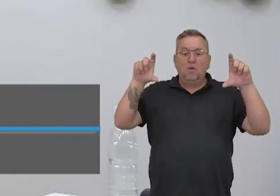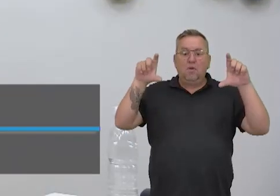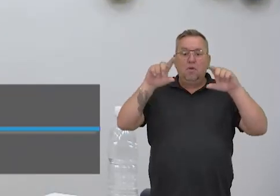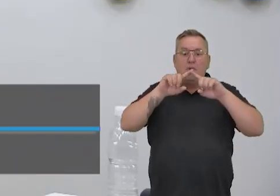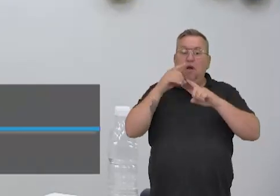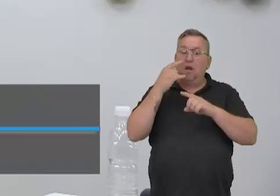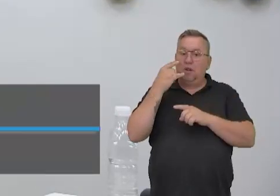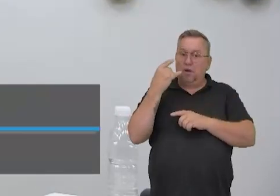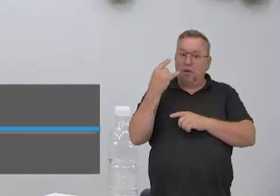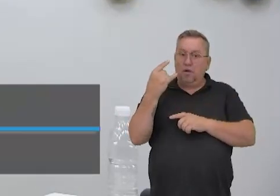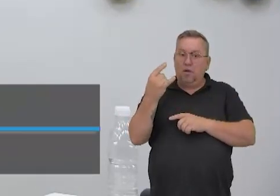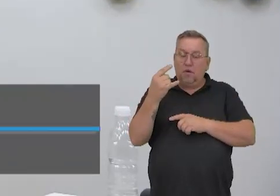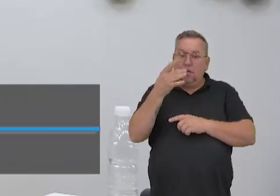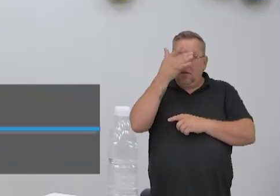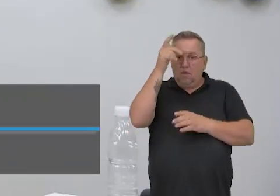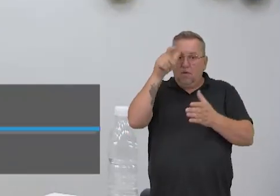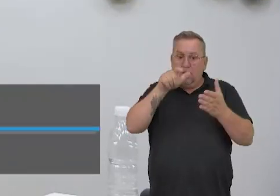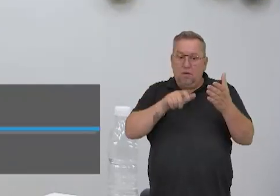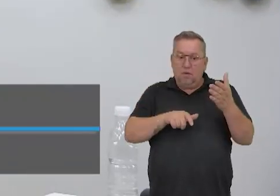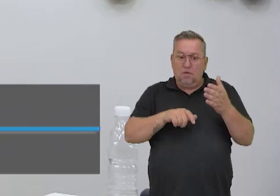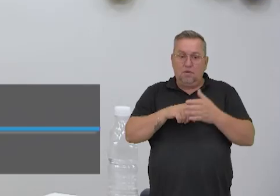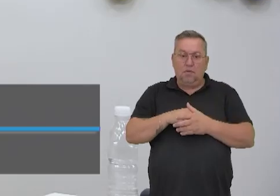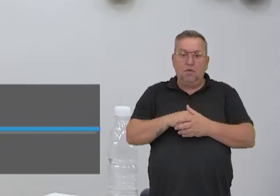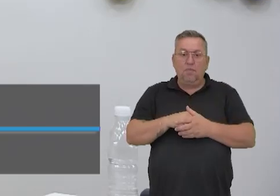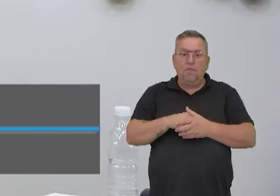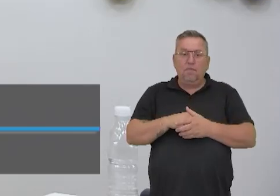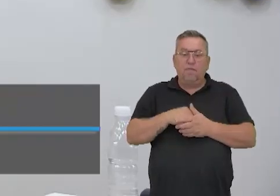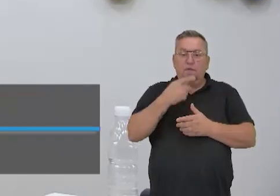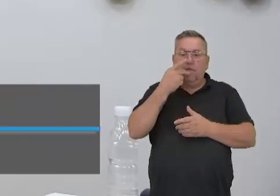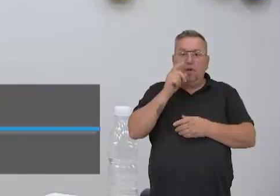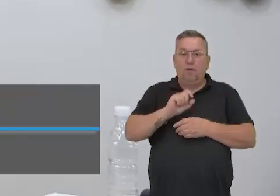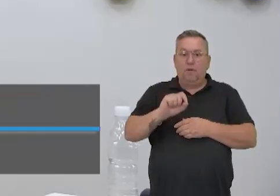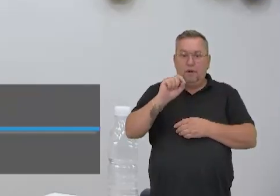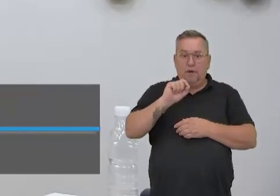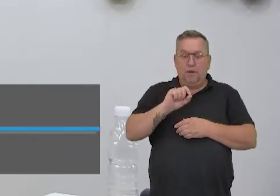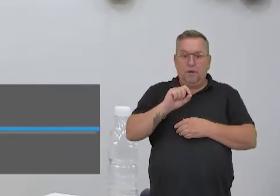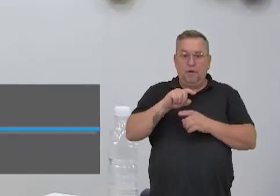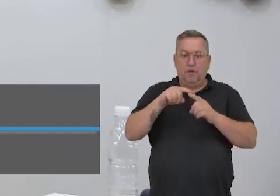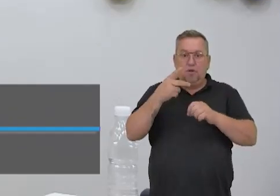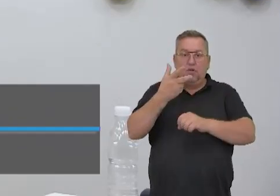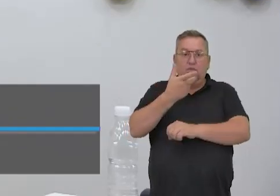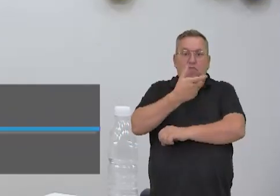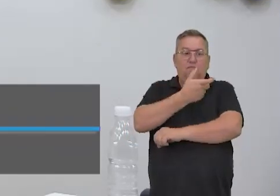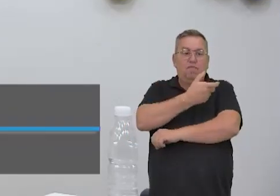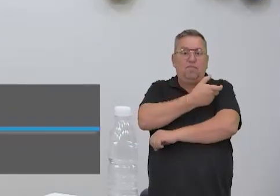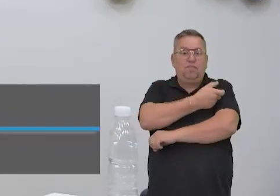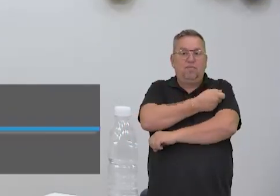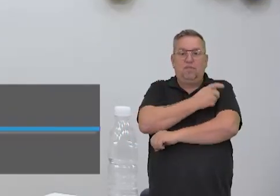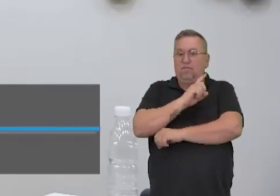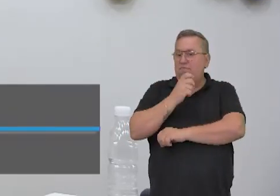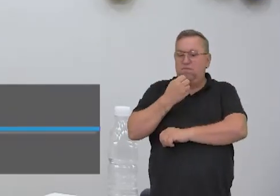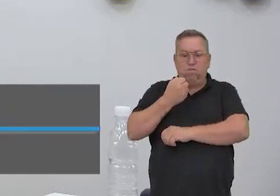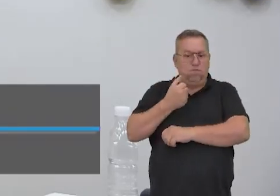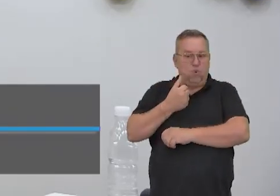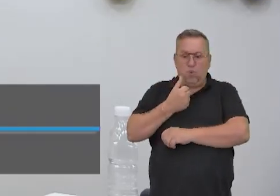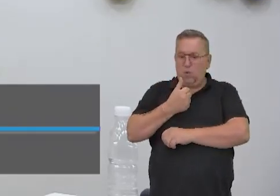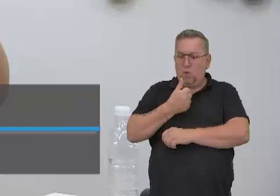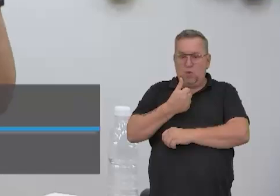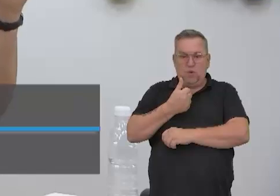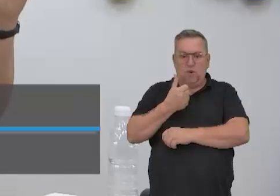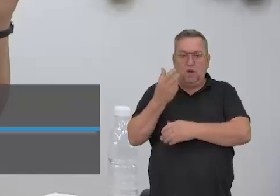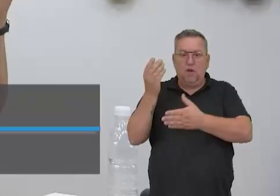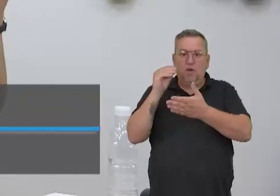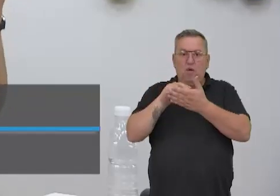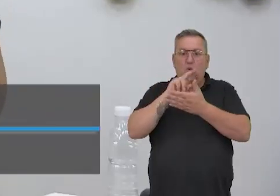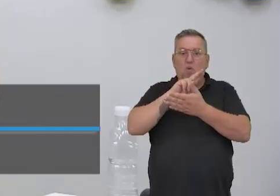provavelmente era para chamar a atenção dos leitores, insinuando que determinada vacina não tinha tido eficiência. E colocou o